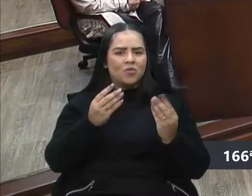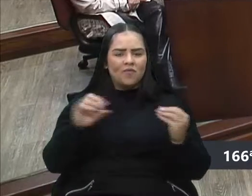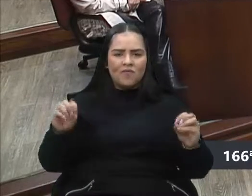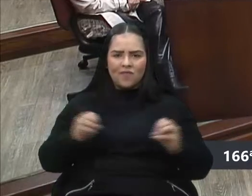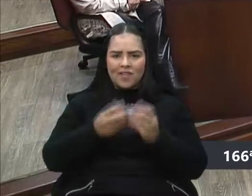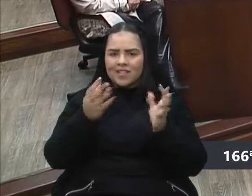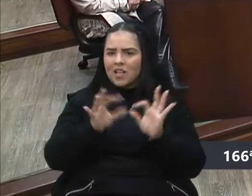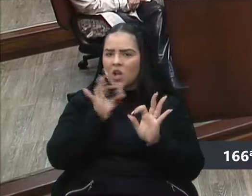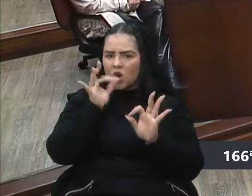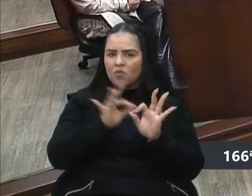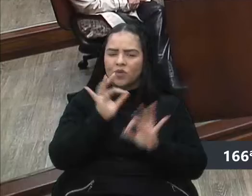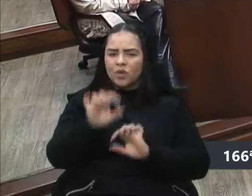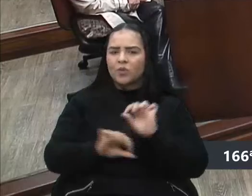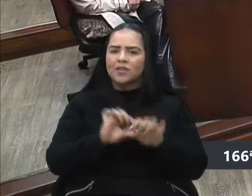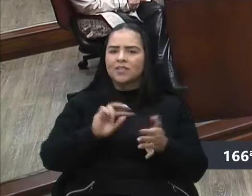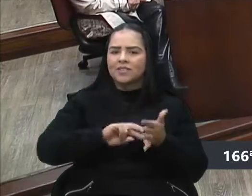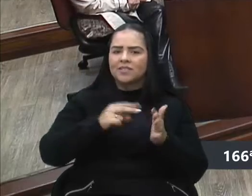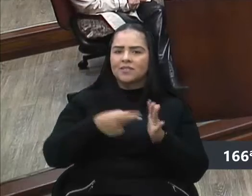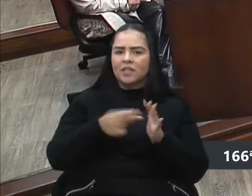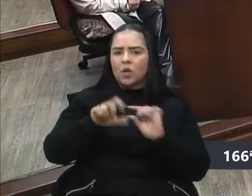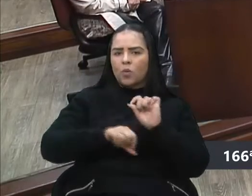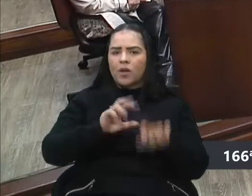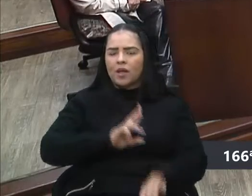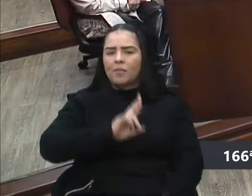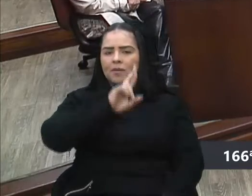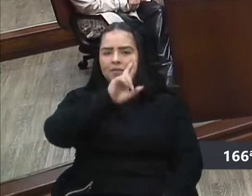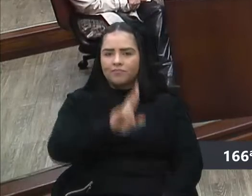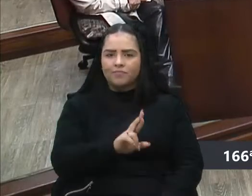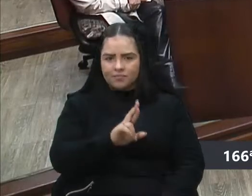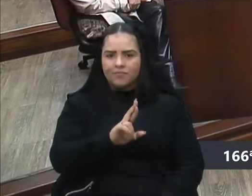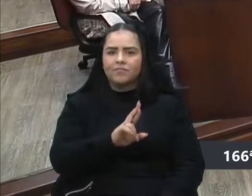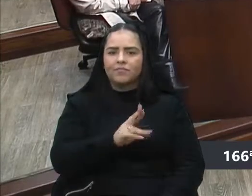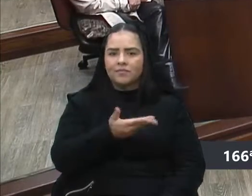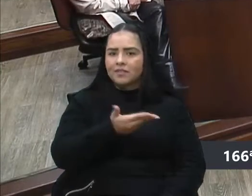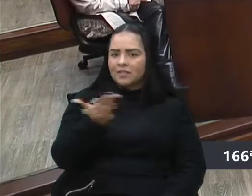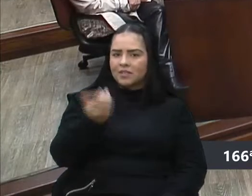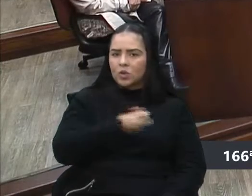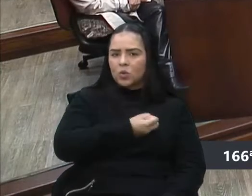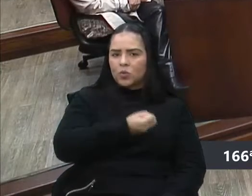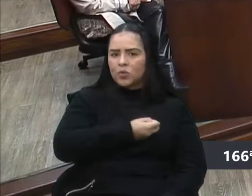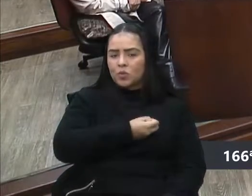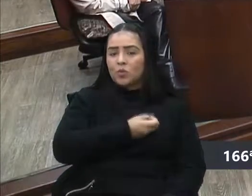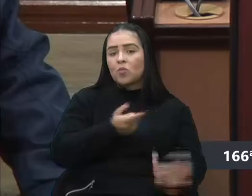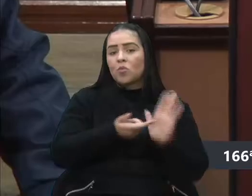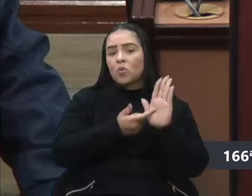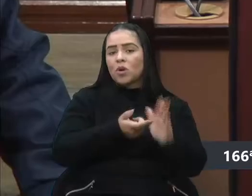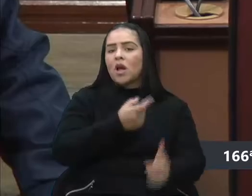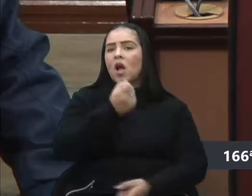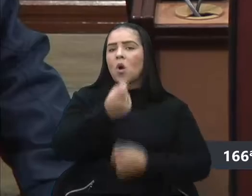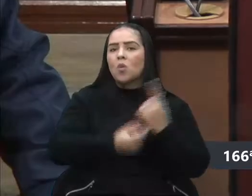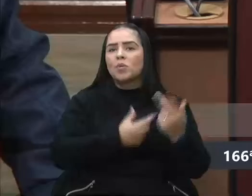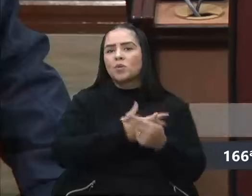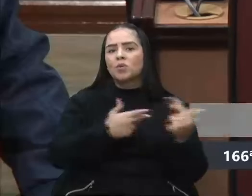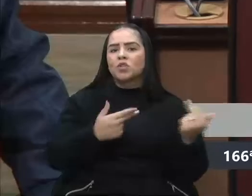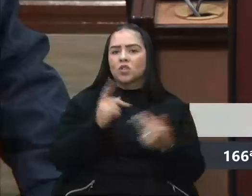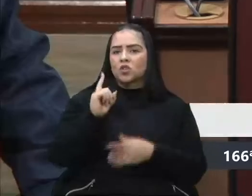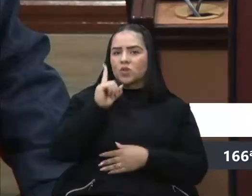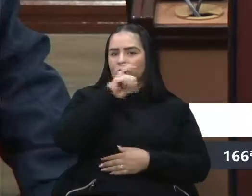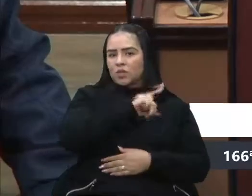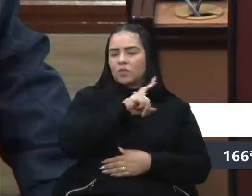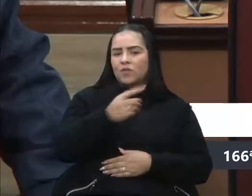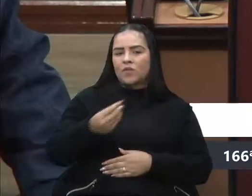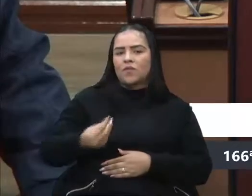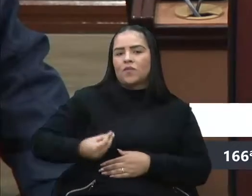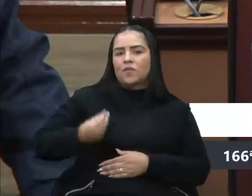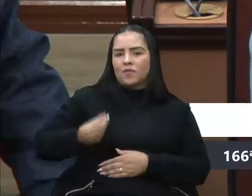aqui, sobre tudo que ela significa, tudo que ela representa, e que esses números apontam algumas dificuldades vividas, mas